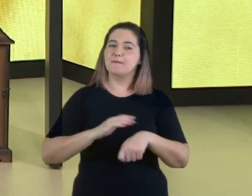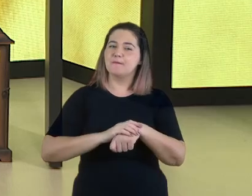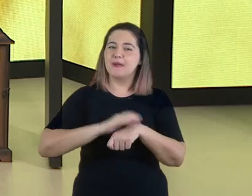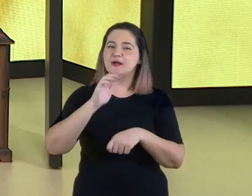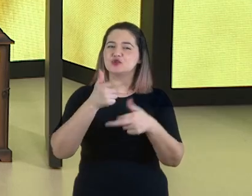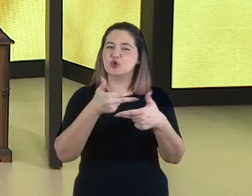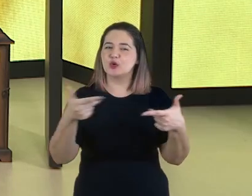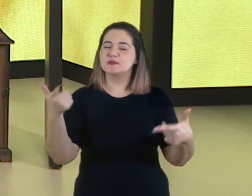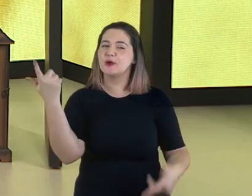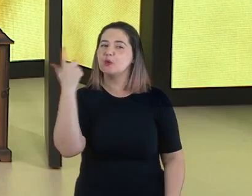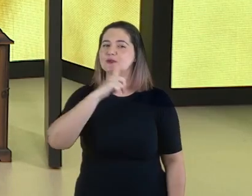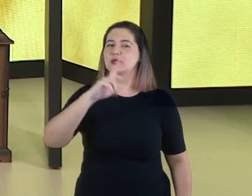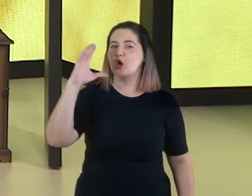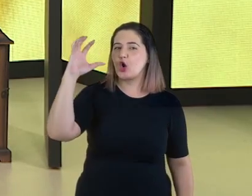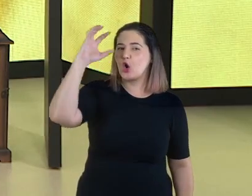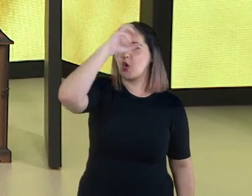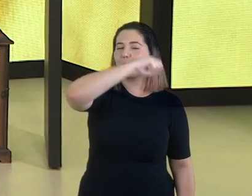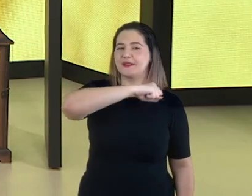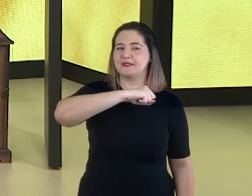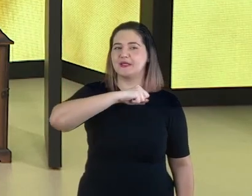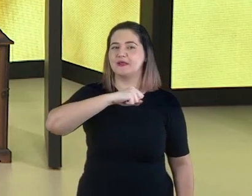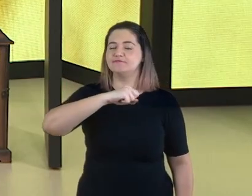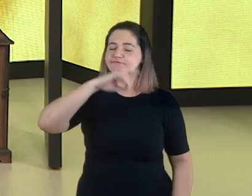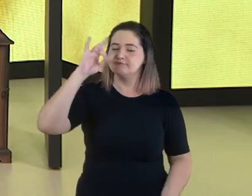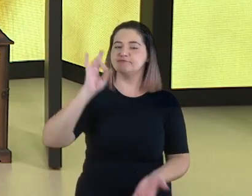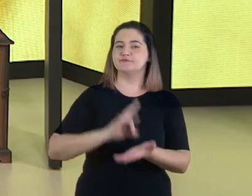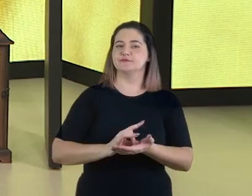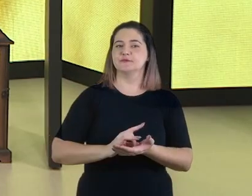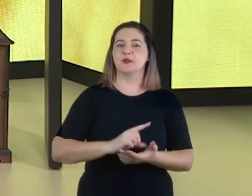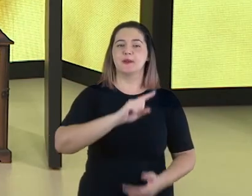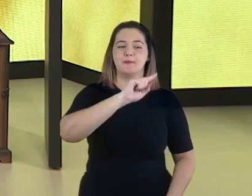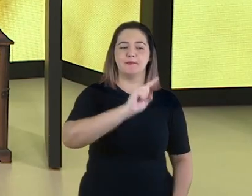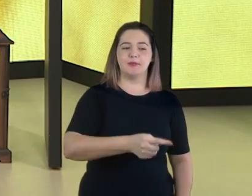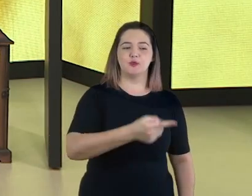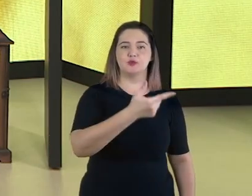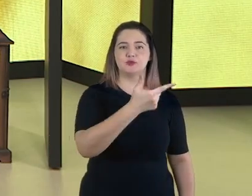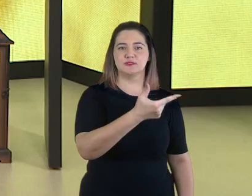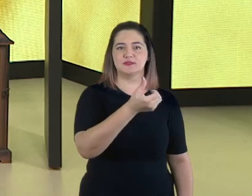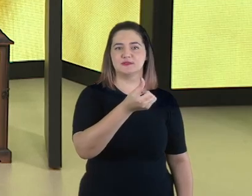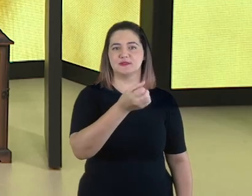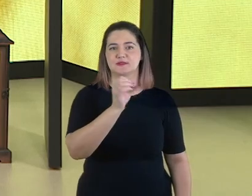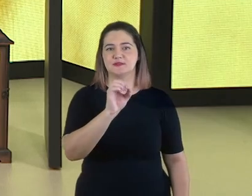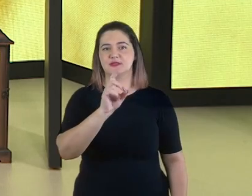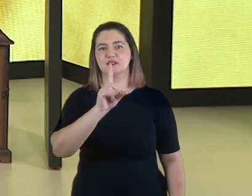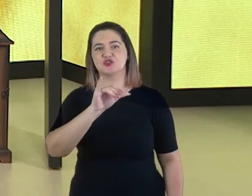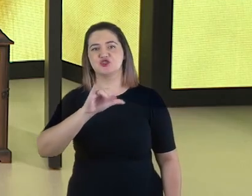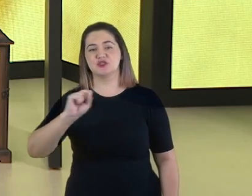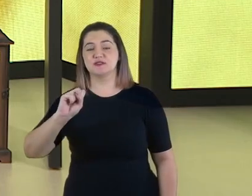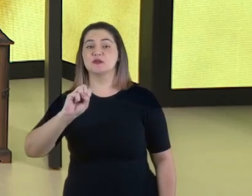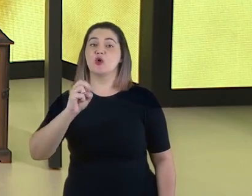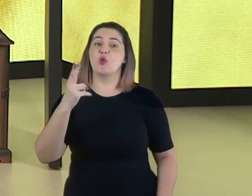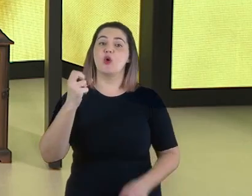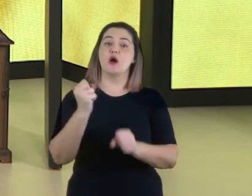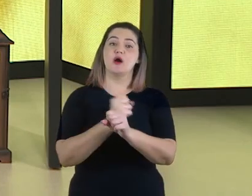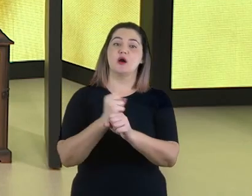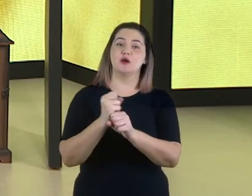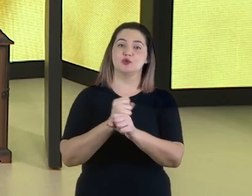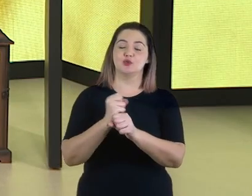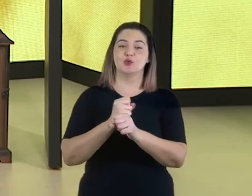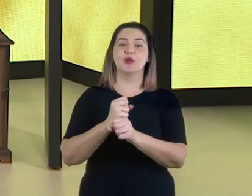compreender de maneira fundamental esses 1.260 dias ou anos literais da profecia de